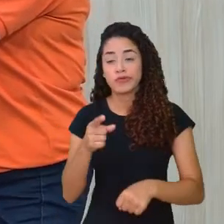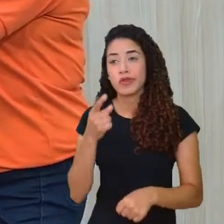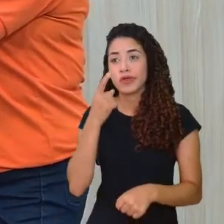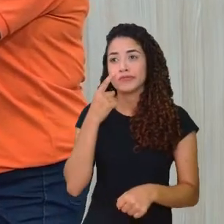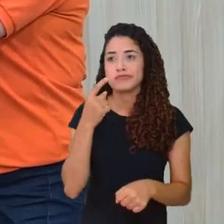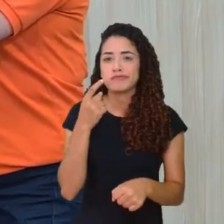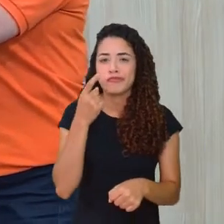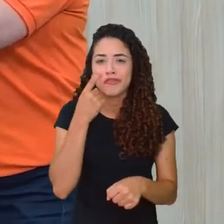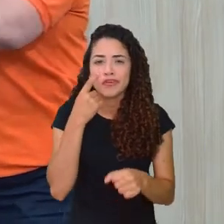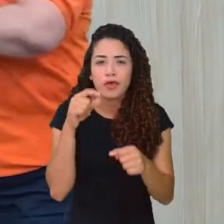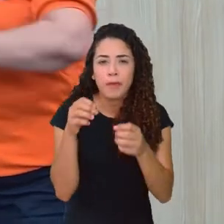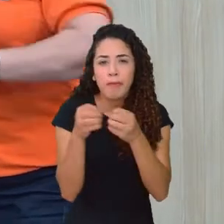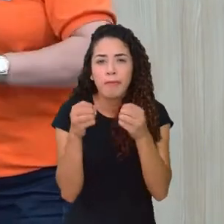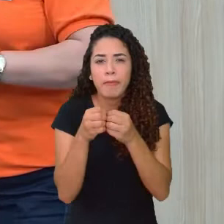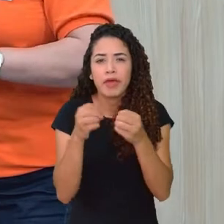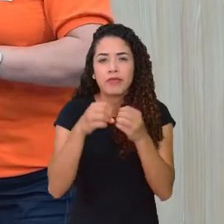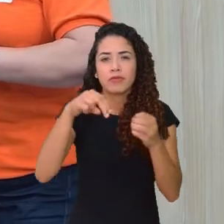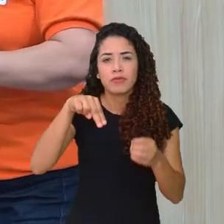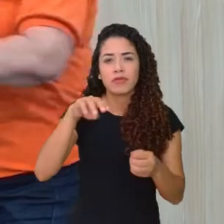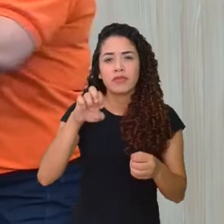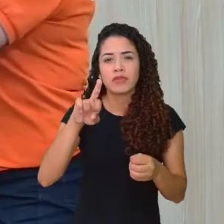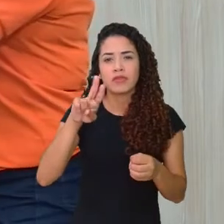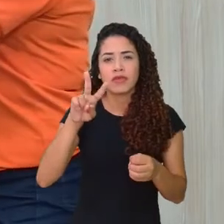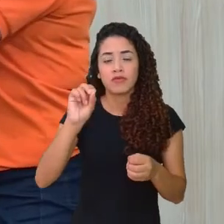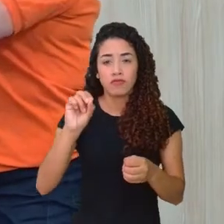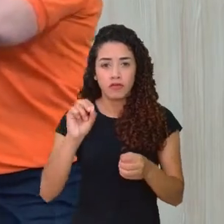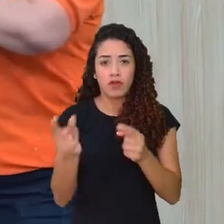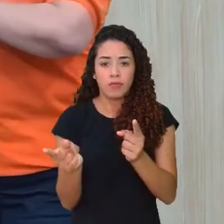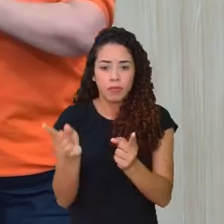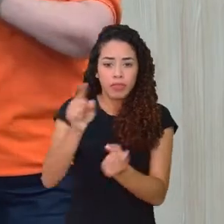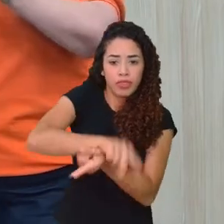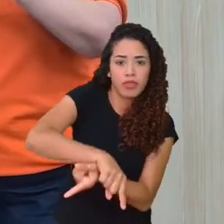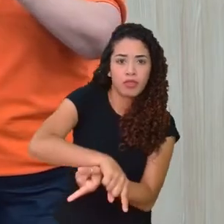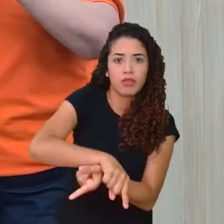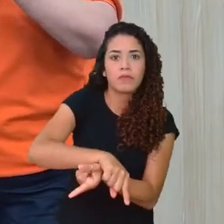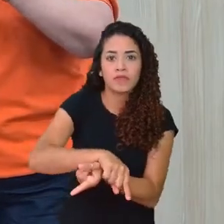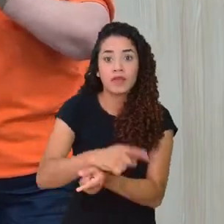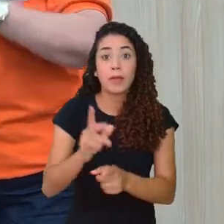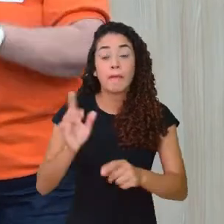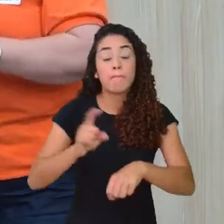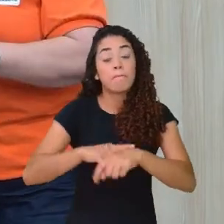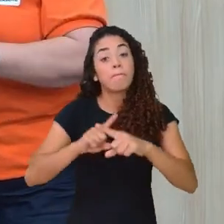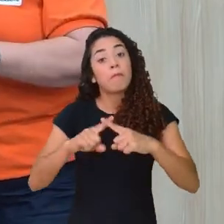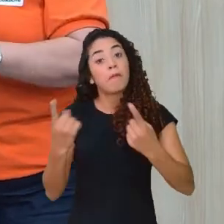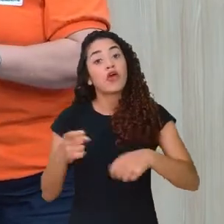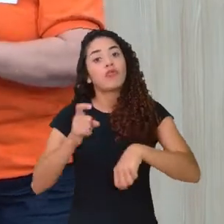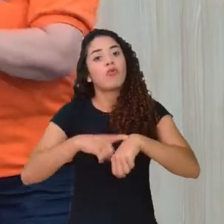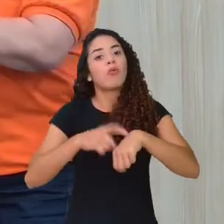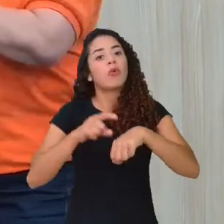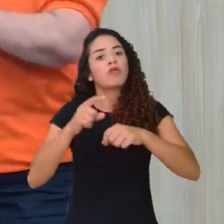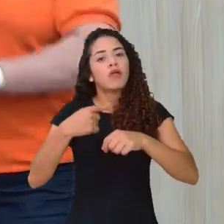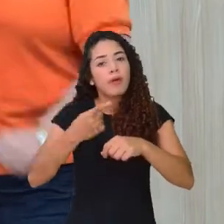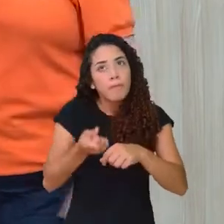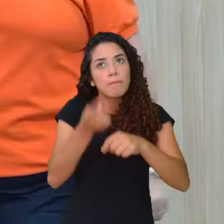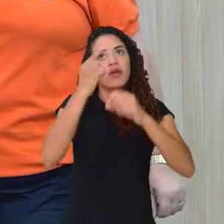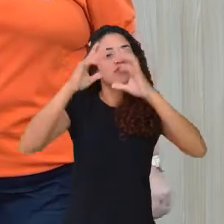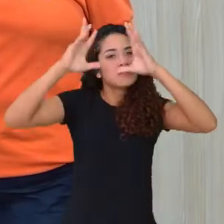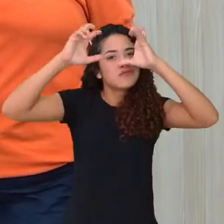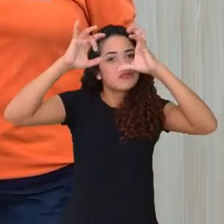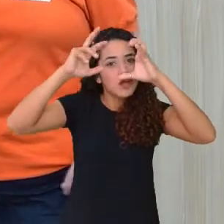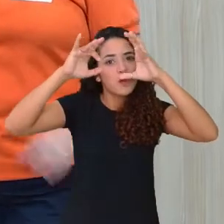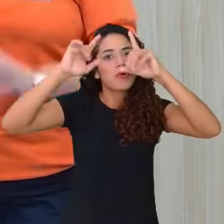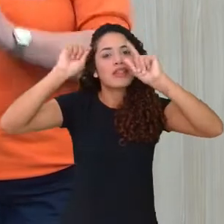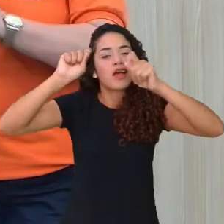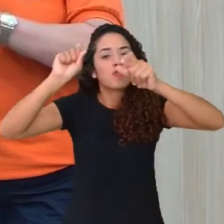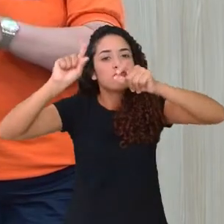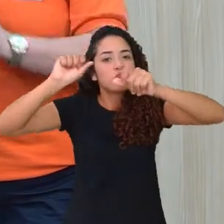próximo ao nervo óptico, ela chega de cabeça para baixo. E só lá no nosso cérebro é que vai ocorrer a conversão. Vejam que curiosidade